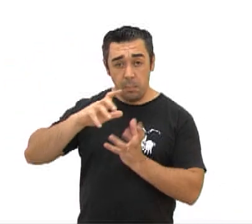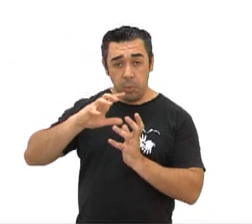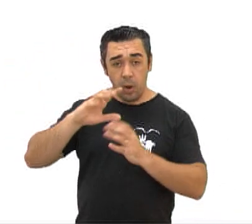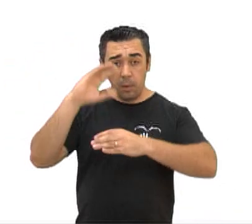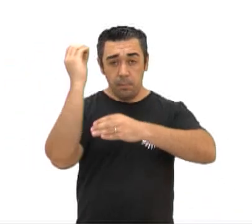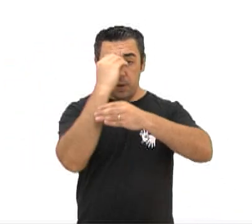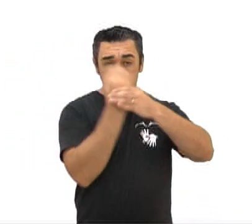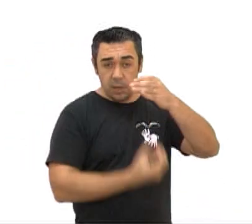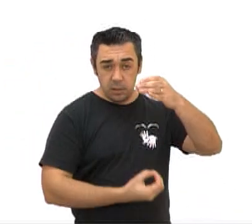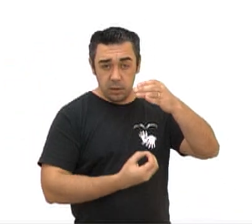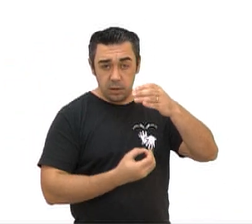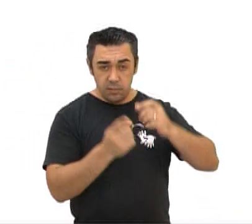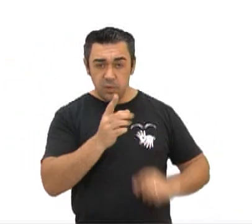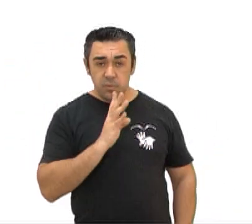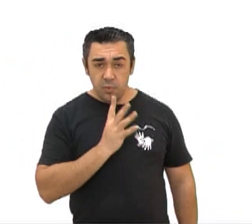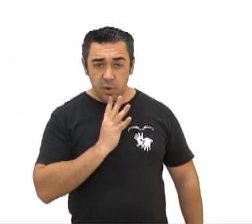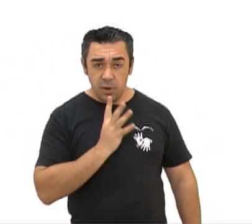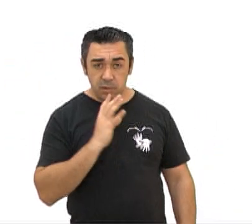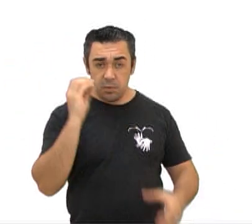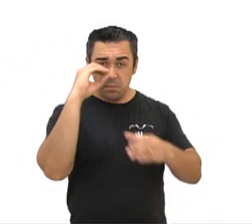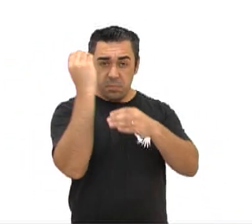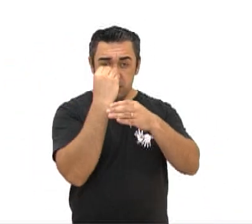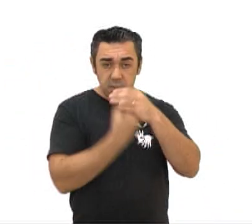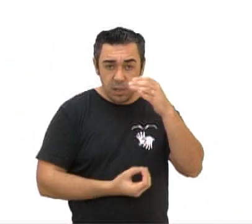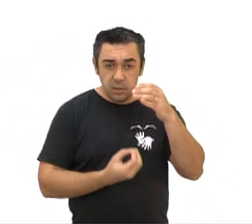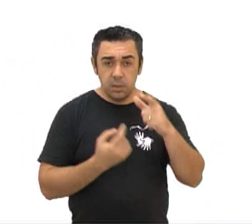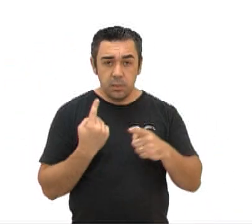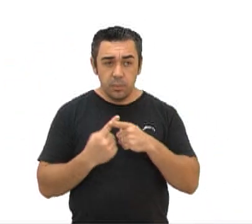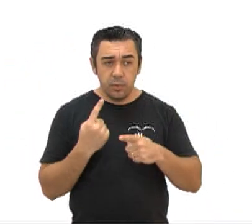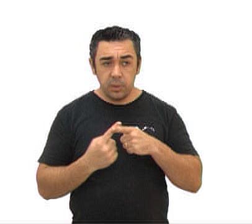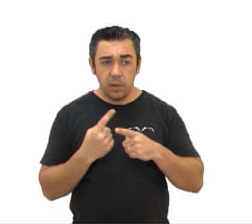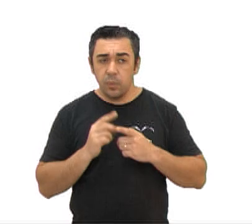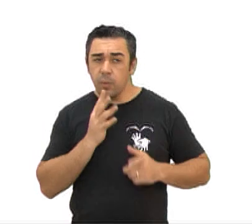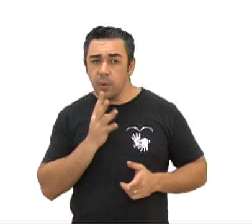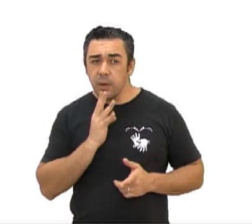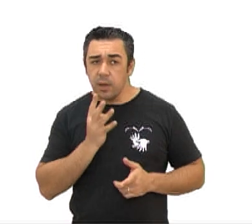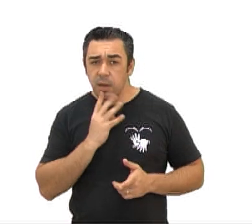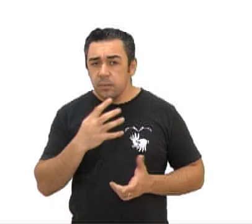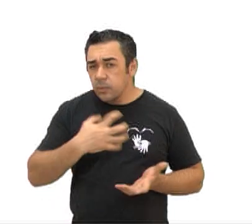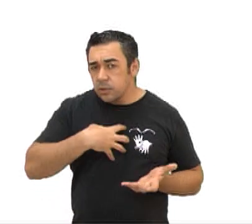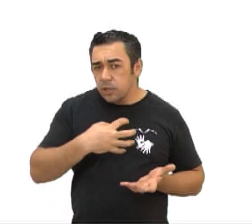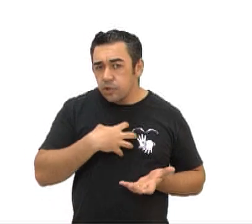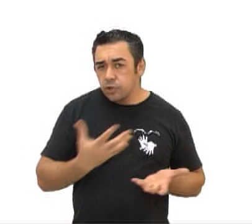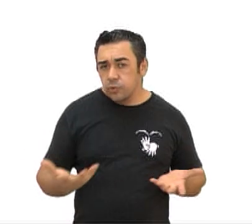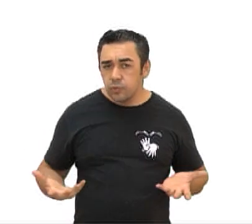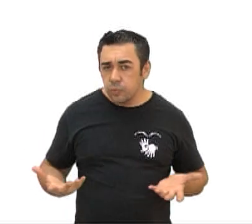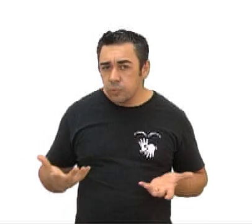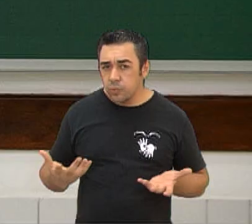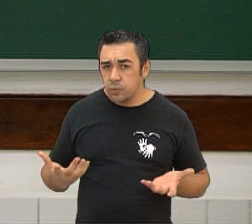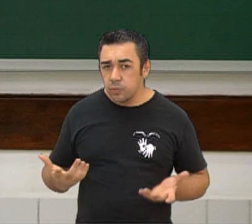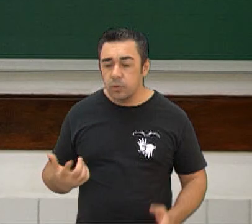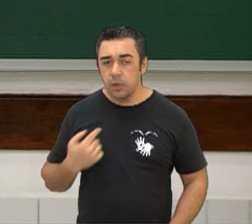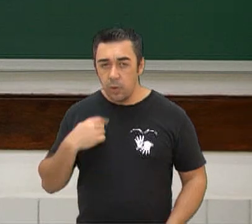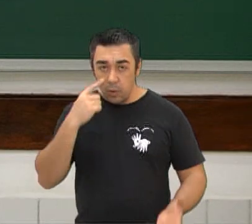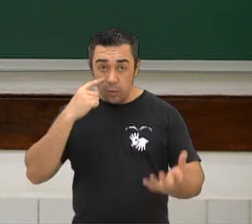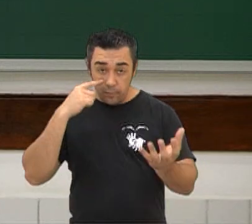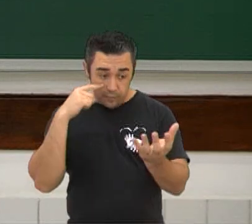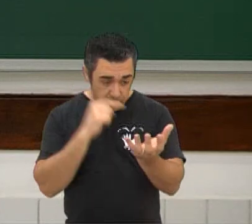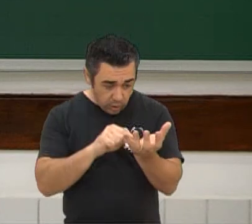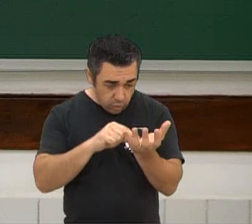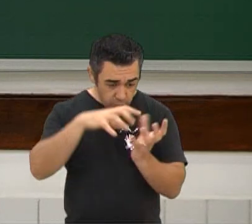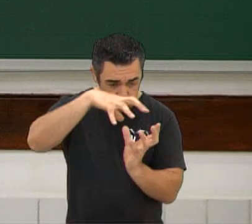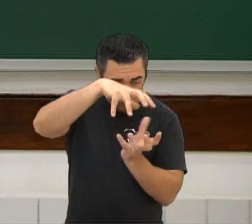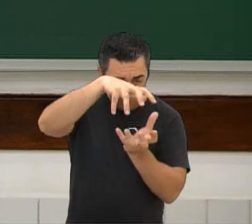de basquete é um objeto que é conhecido pelos sentidos. Como assim pelos sentidos? Eu consigo ver a